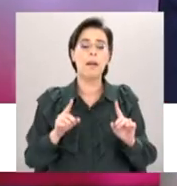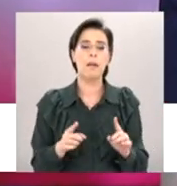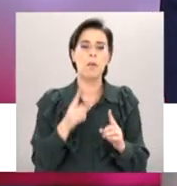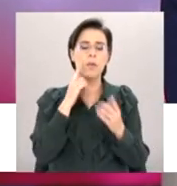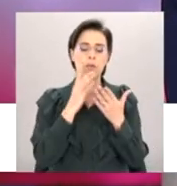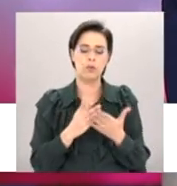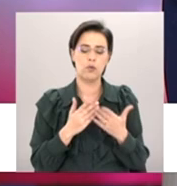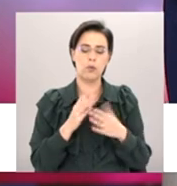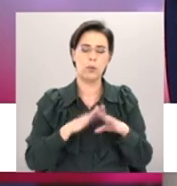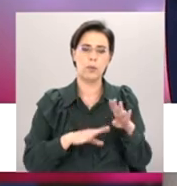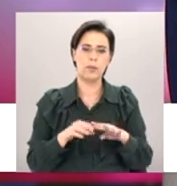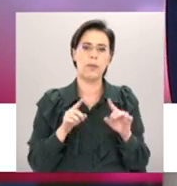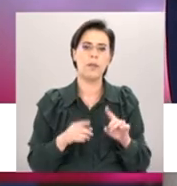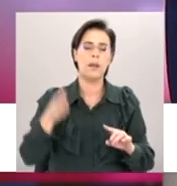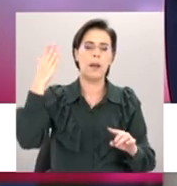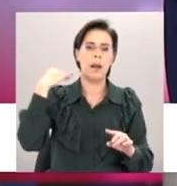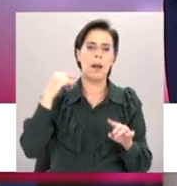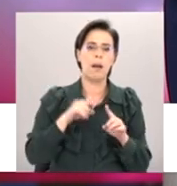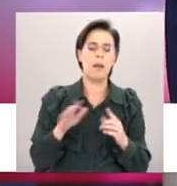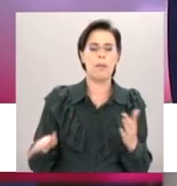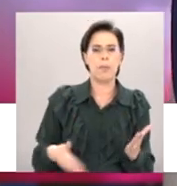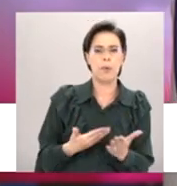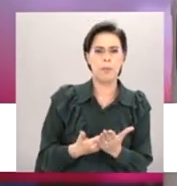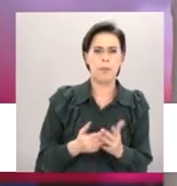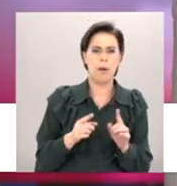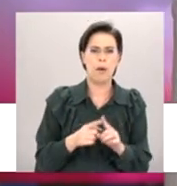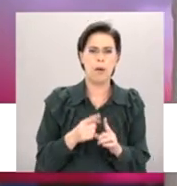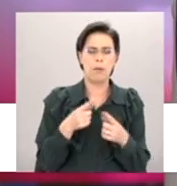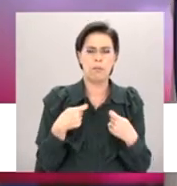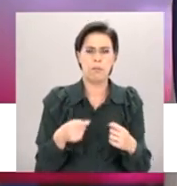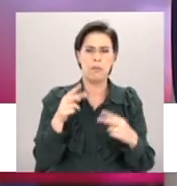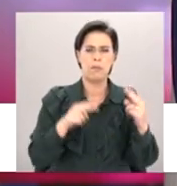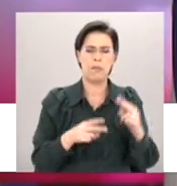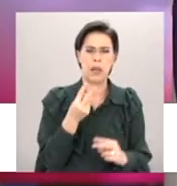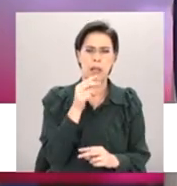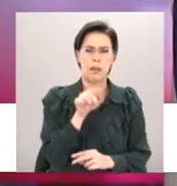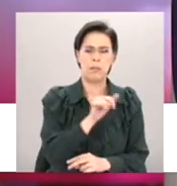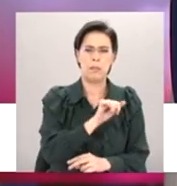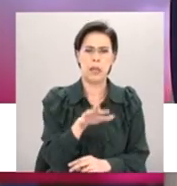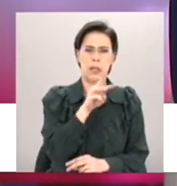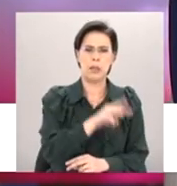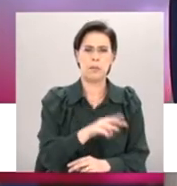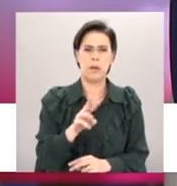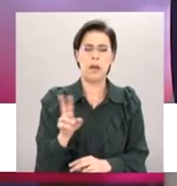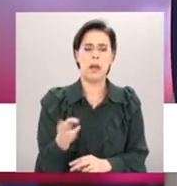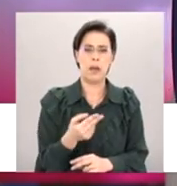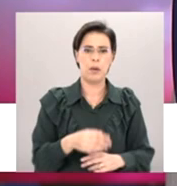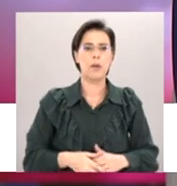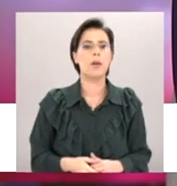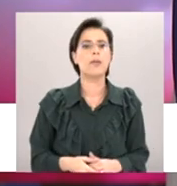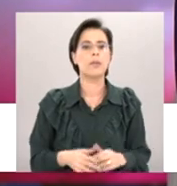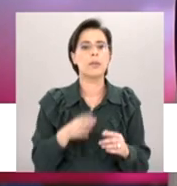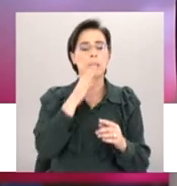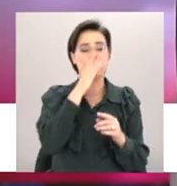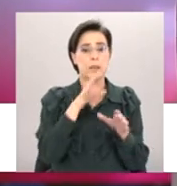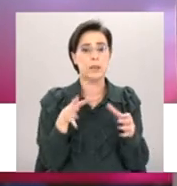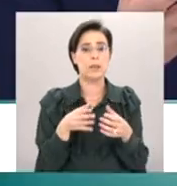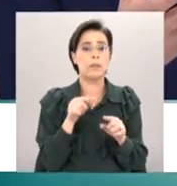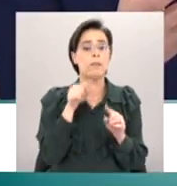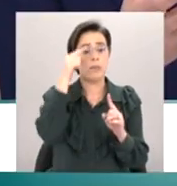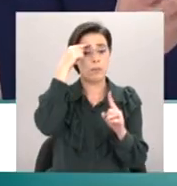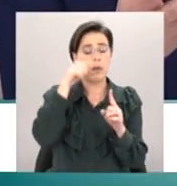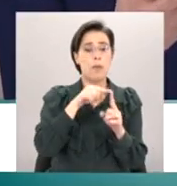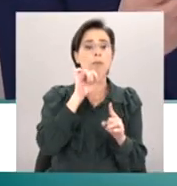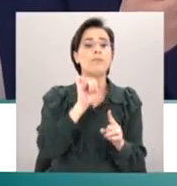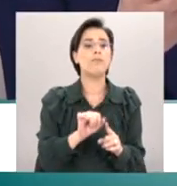eu vi até um estudo que foi feito na altura proposta teria um custo fiscal 3500 milhões de euros que se concentravam